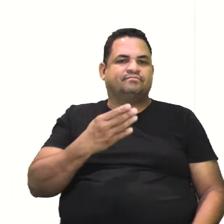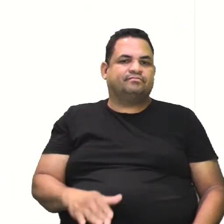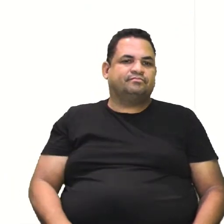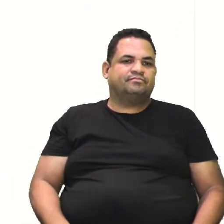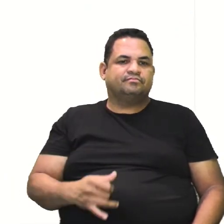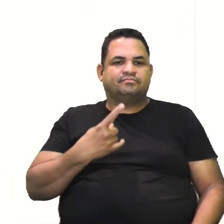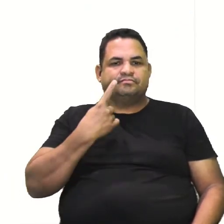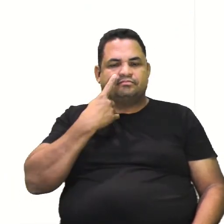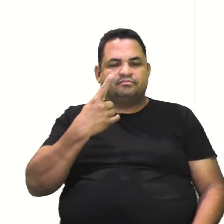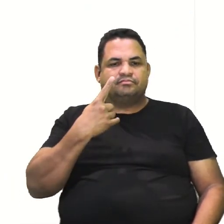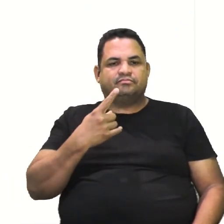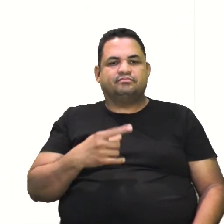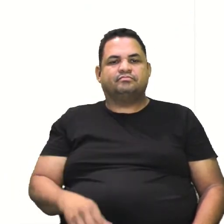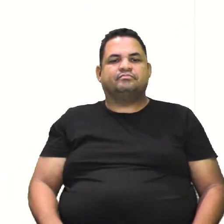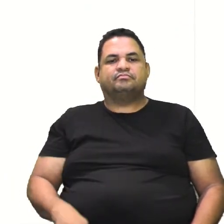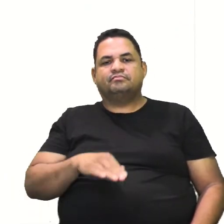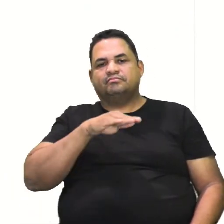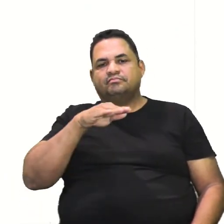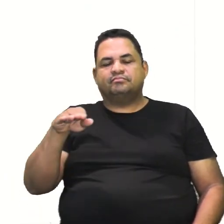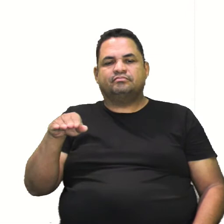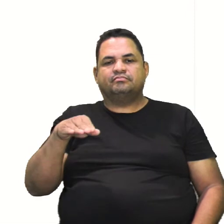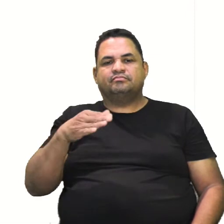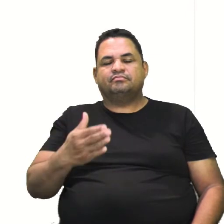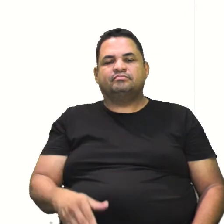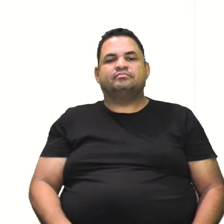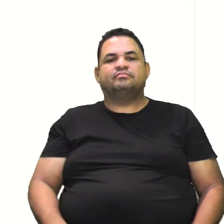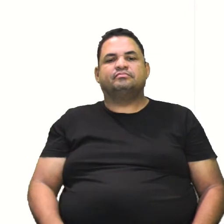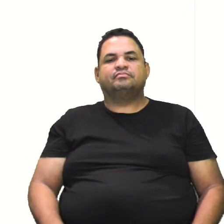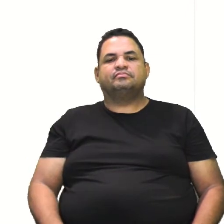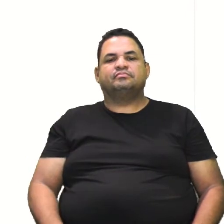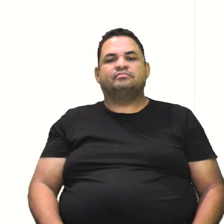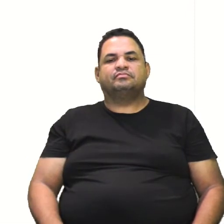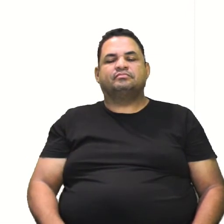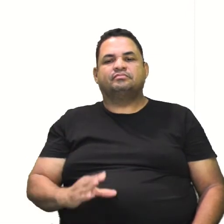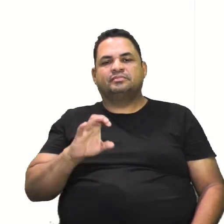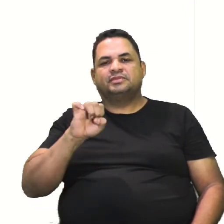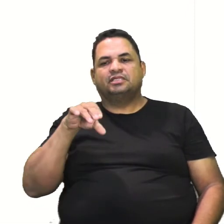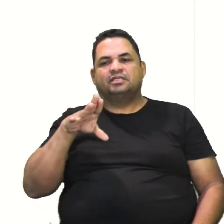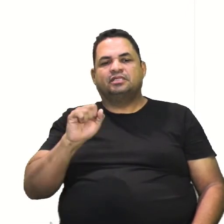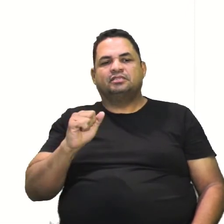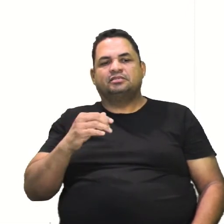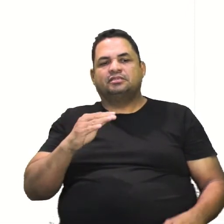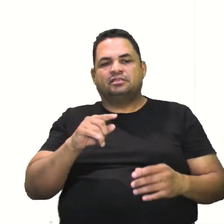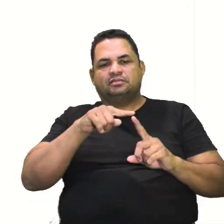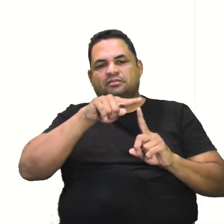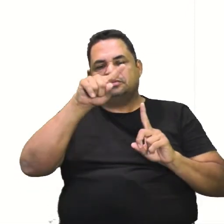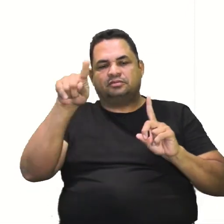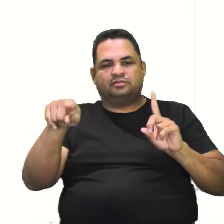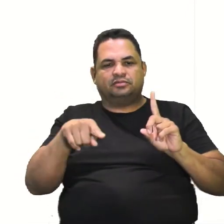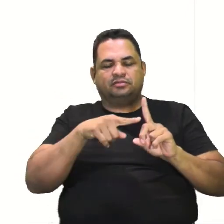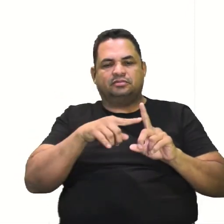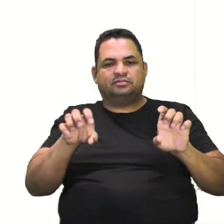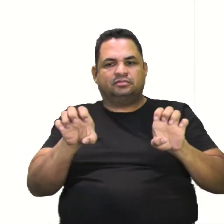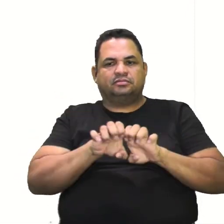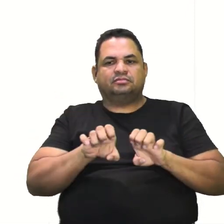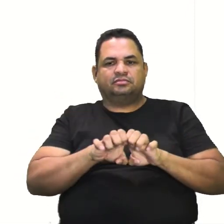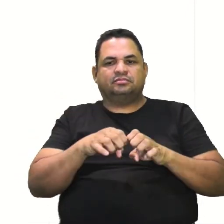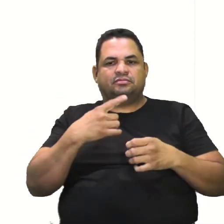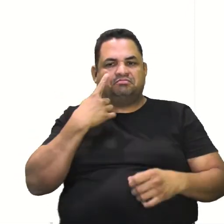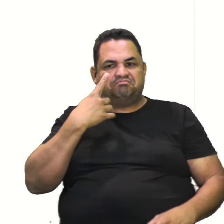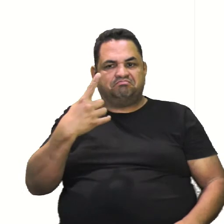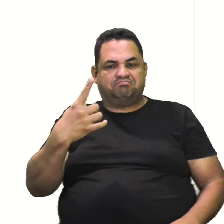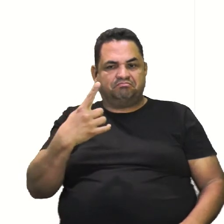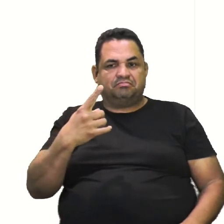lá? Verifique se a reta é secante à circunferência de equação. Então aqui já está pedindo